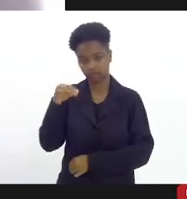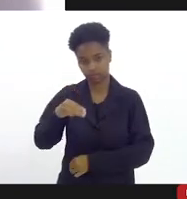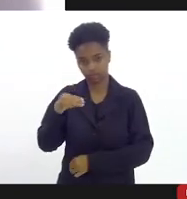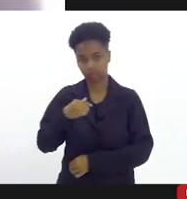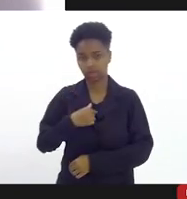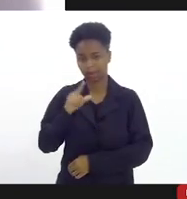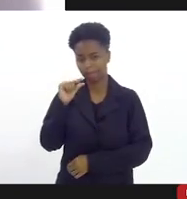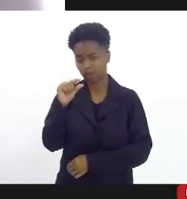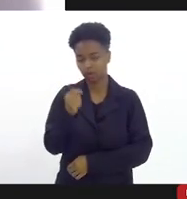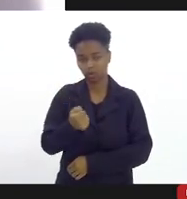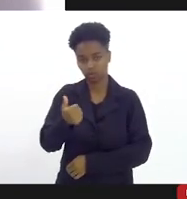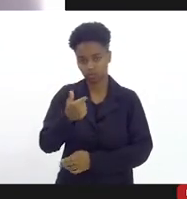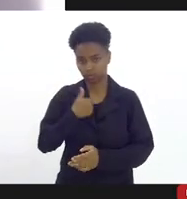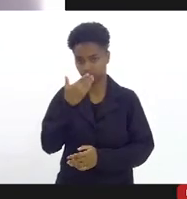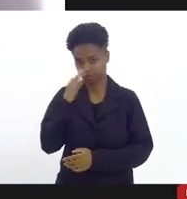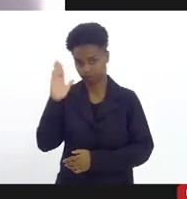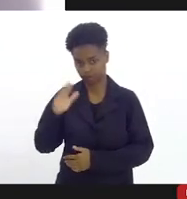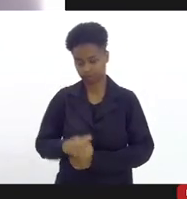prometo